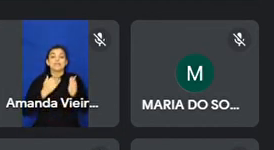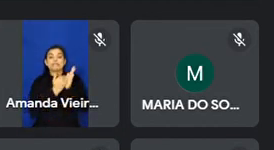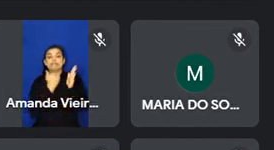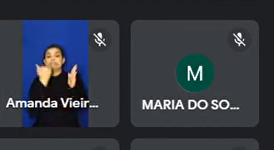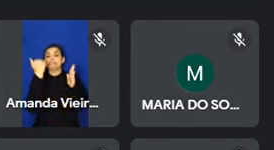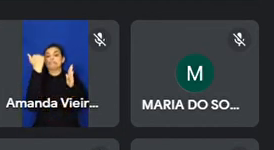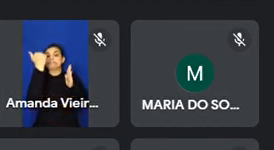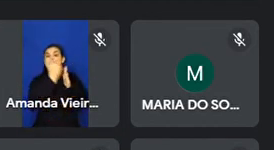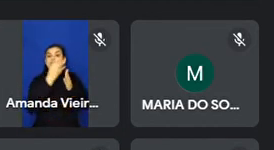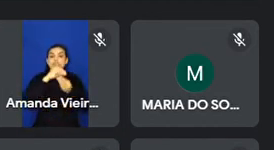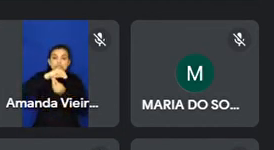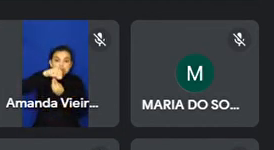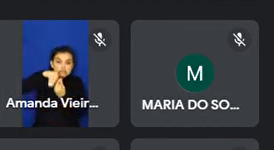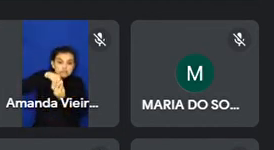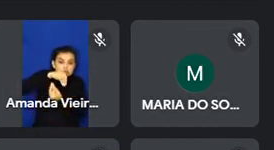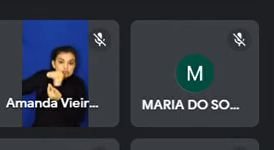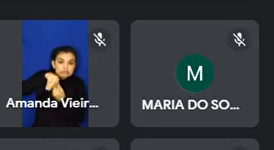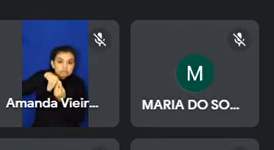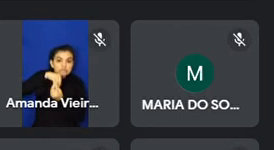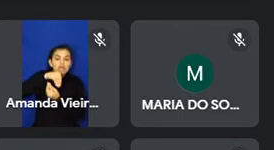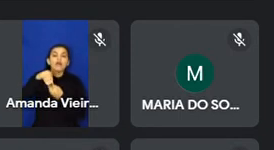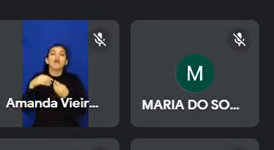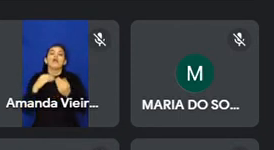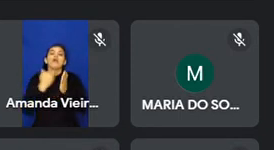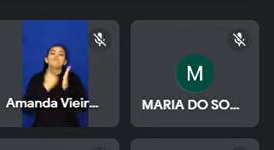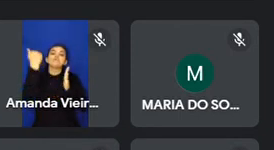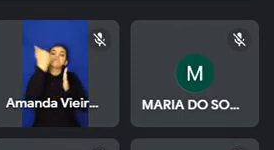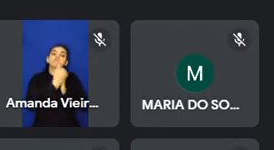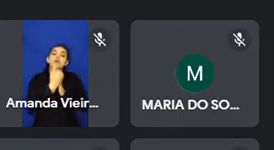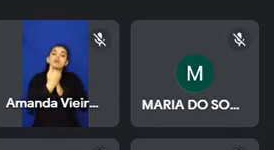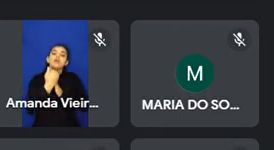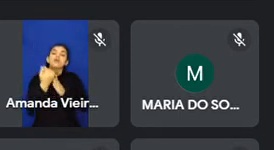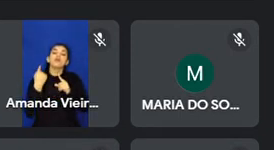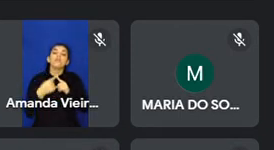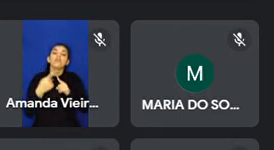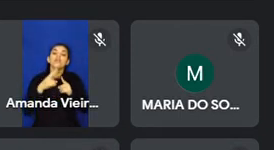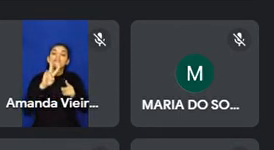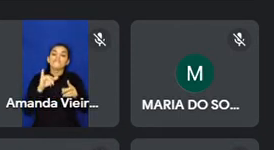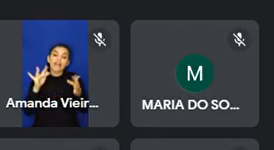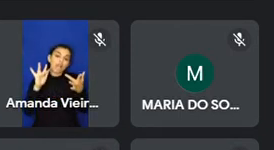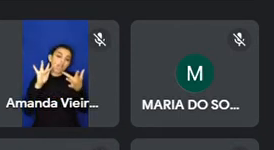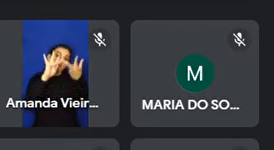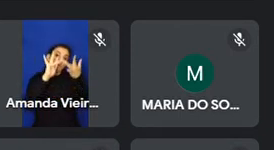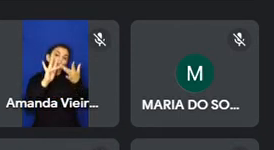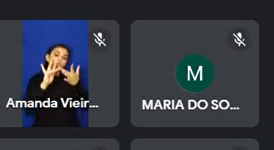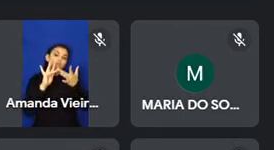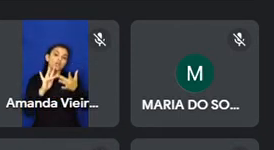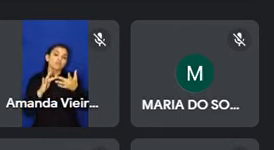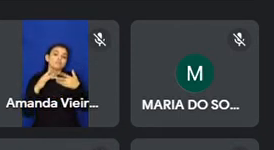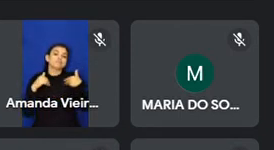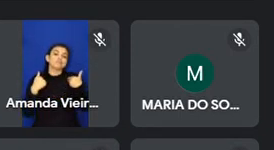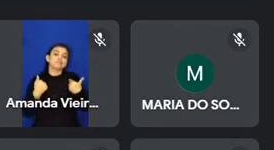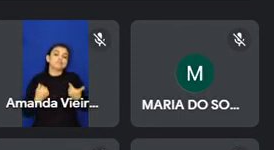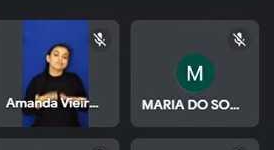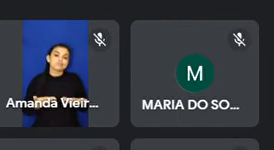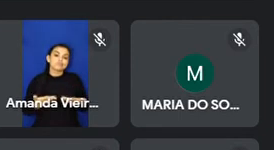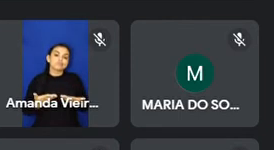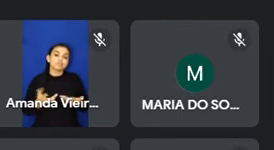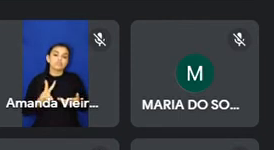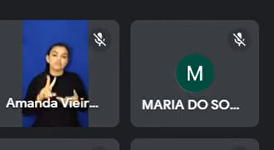de epítopos, que a gente vai ter contato. Então, a gente otimiza a nossa resposta àquele